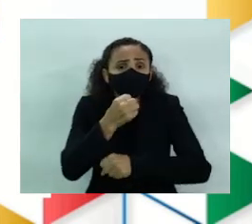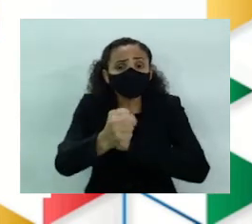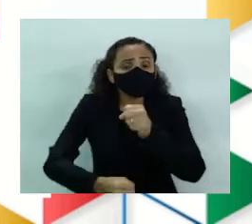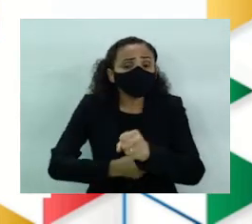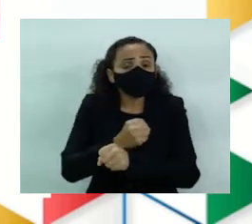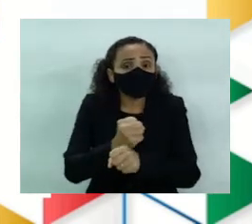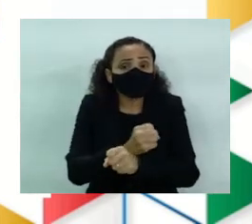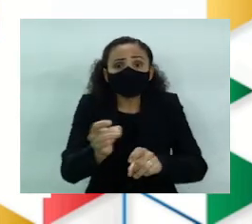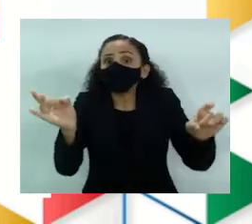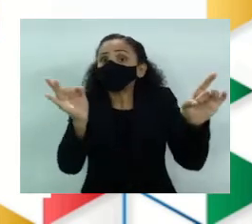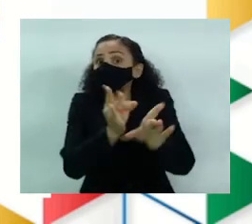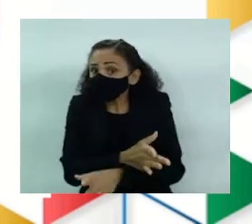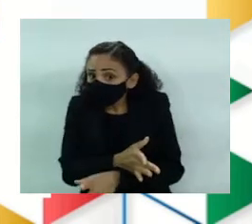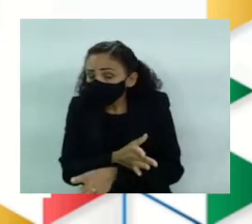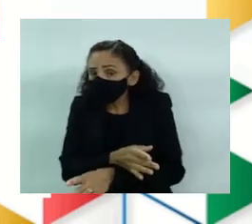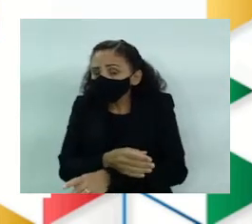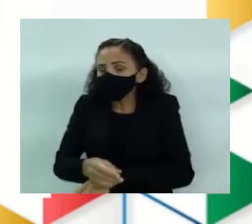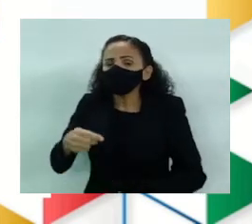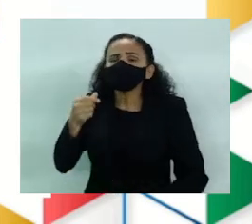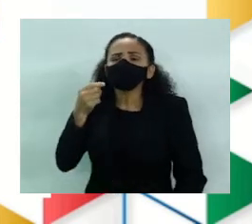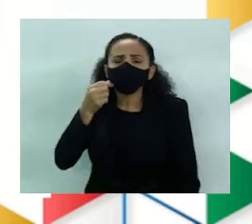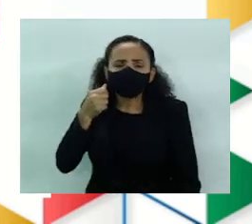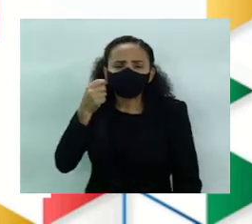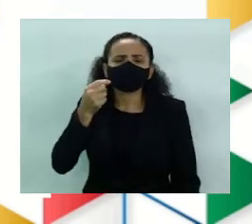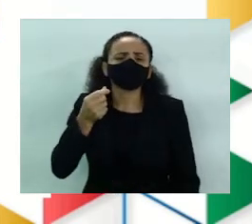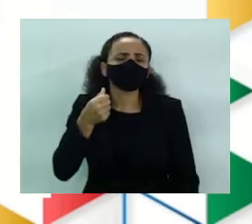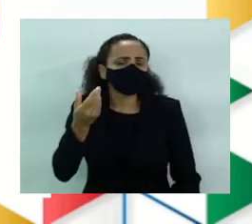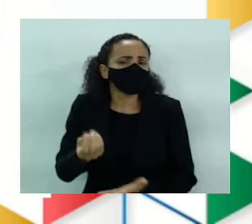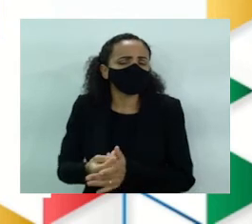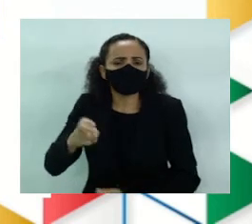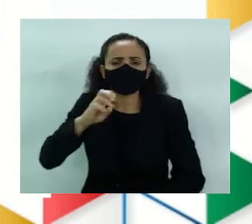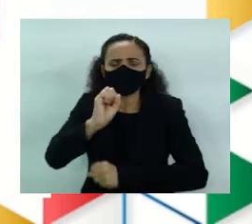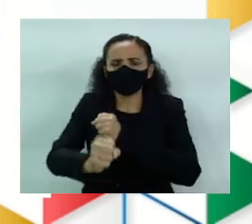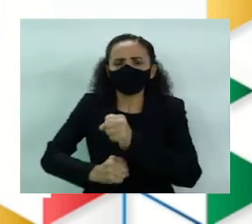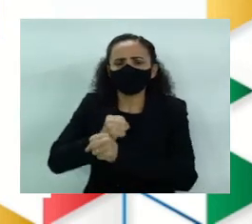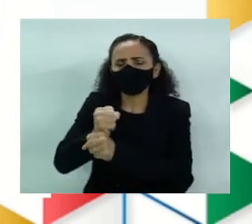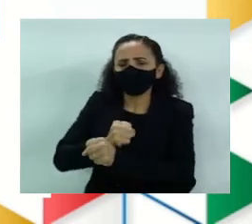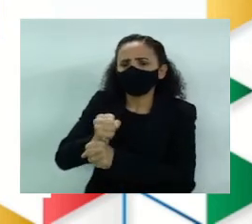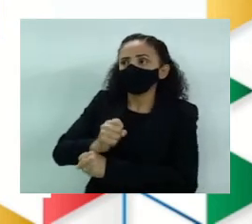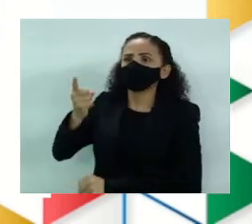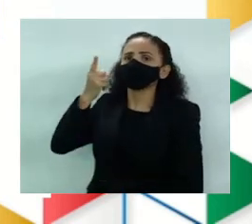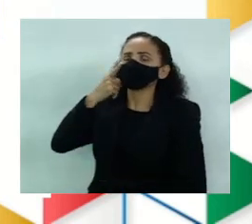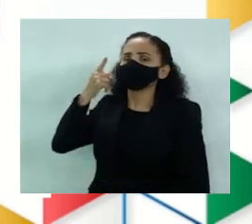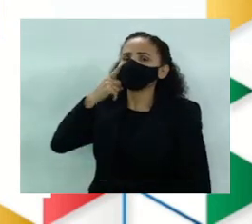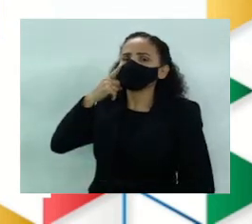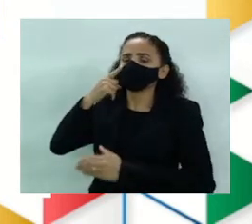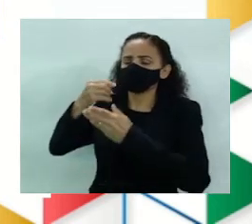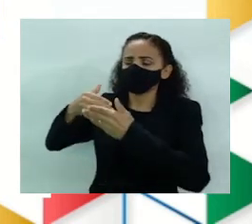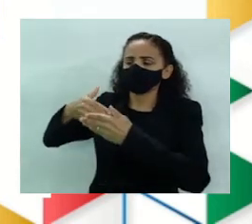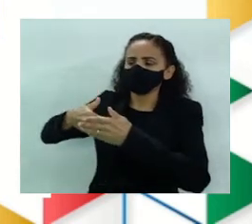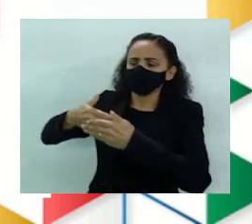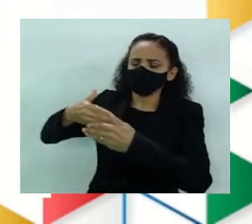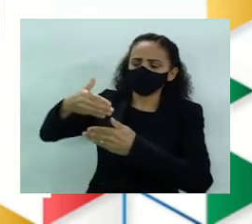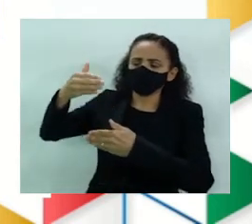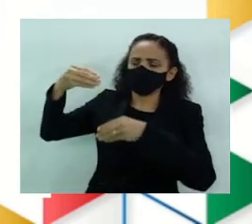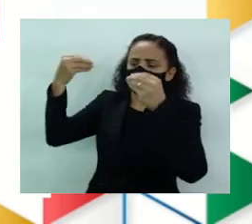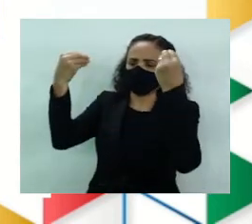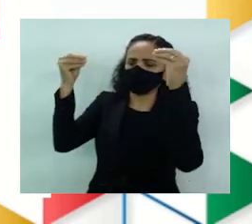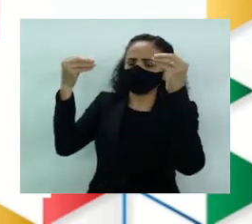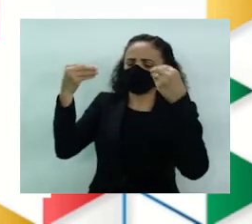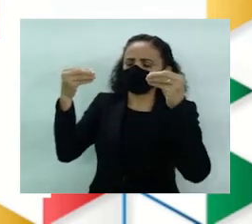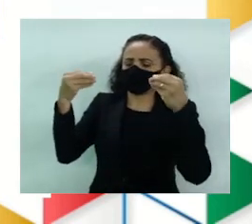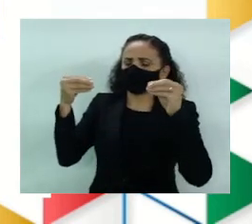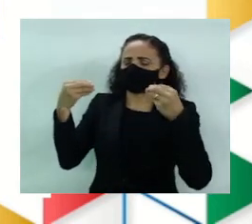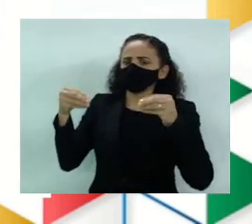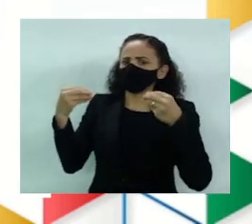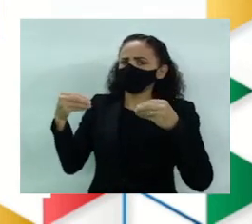deles, tá certo? Já os chicletes de 5 anos, né? Pode observar na fotografia. Como eu falei, estudante, pesquise